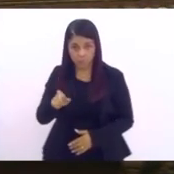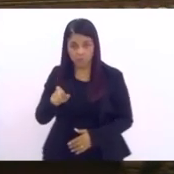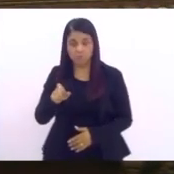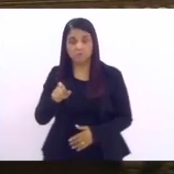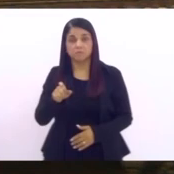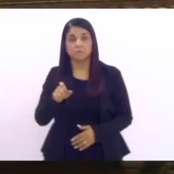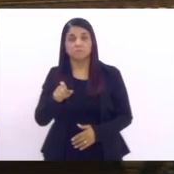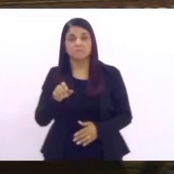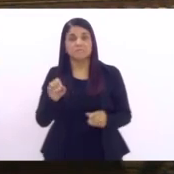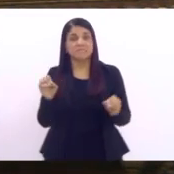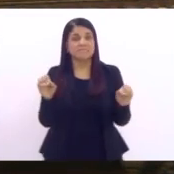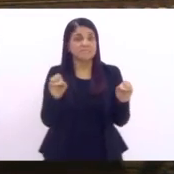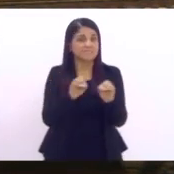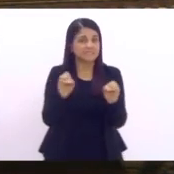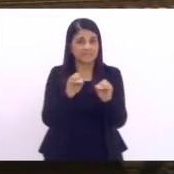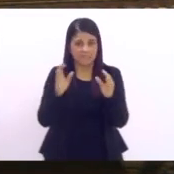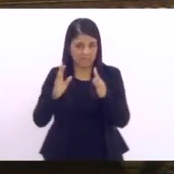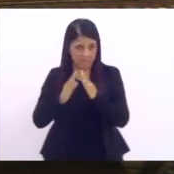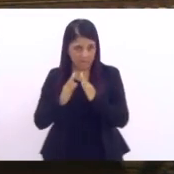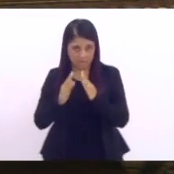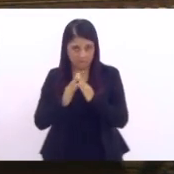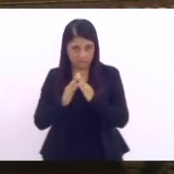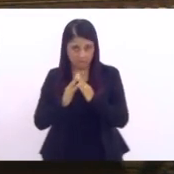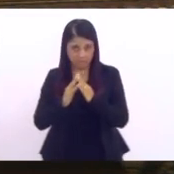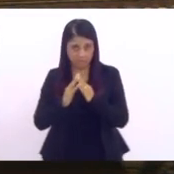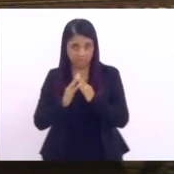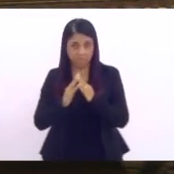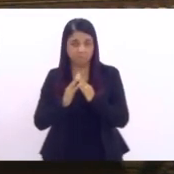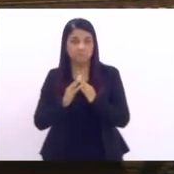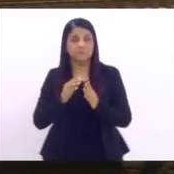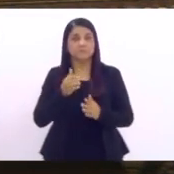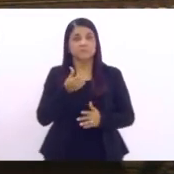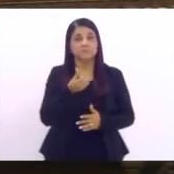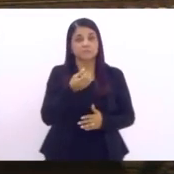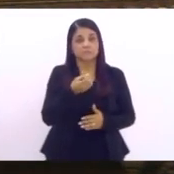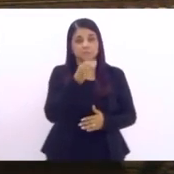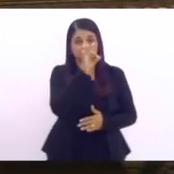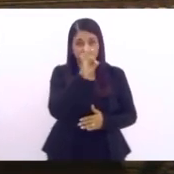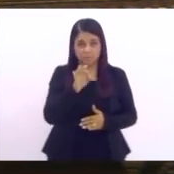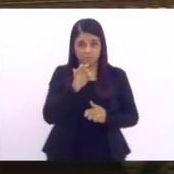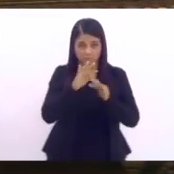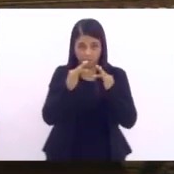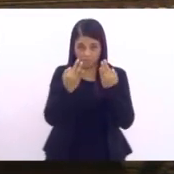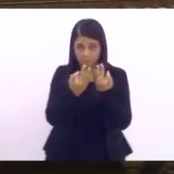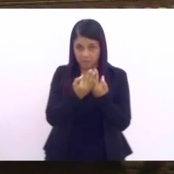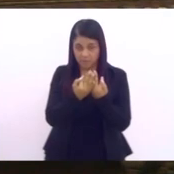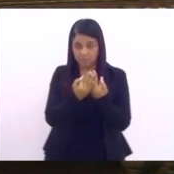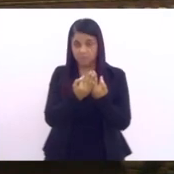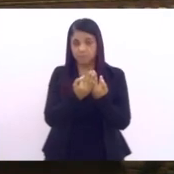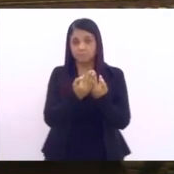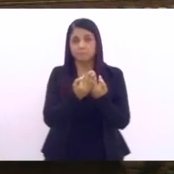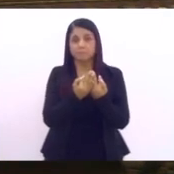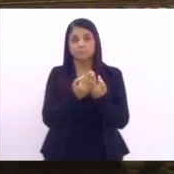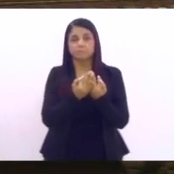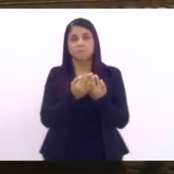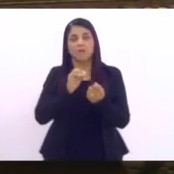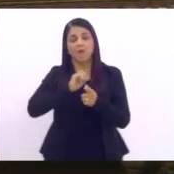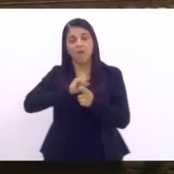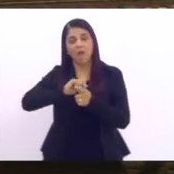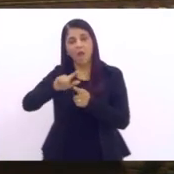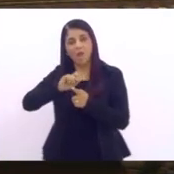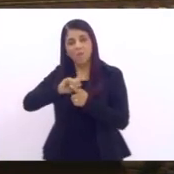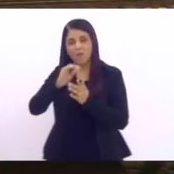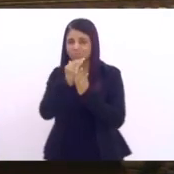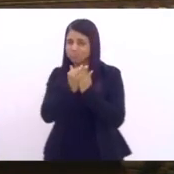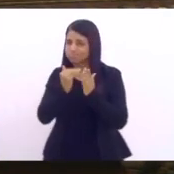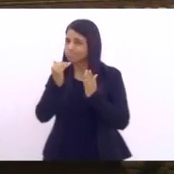própria, 60% dessas famílias possuem um aluguel excessivo, que ocupam